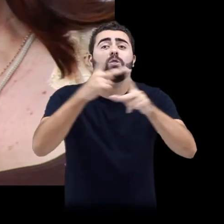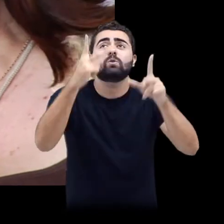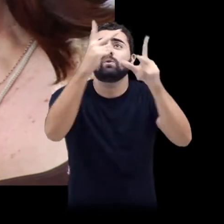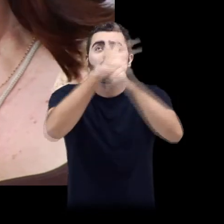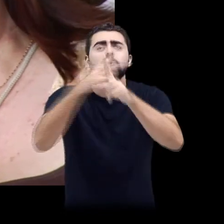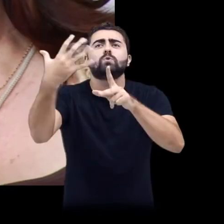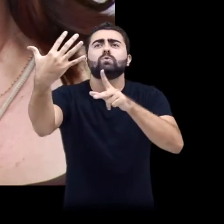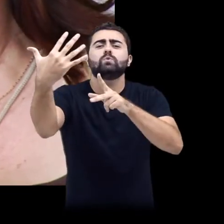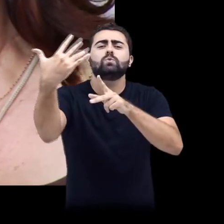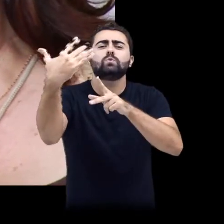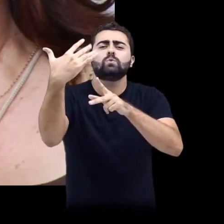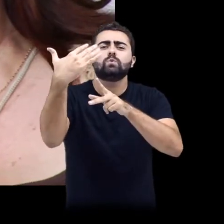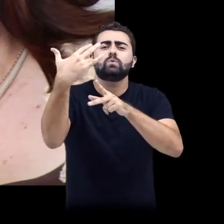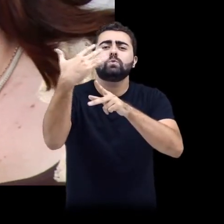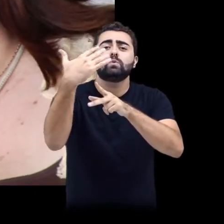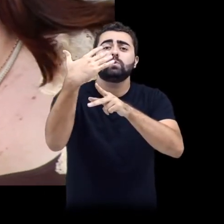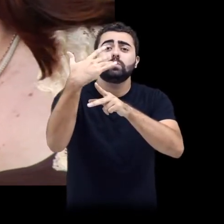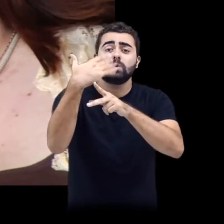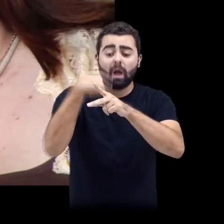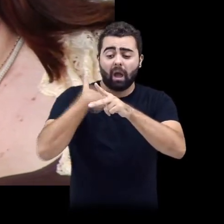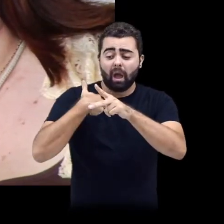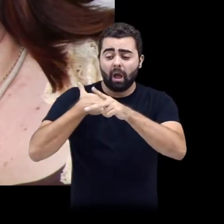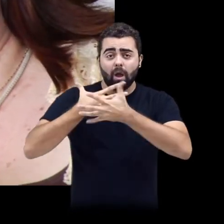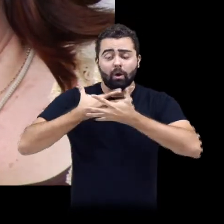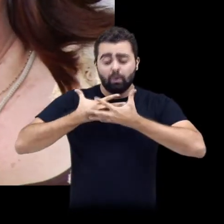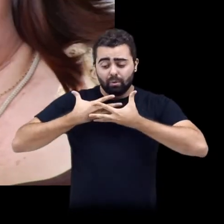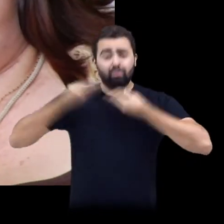te encontrou no caminho,